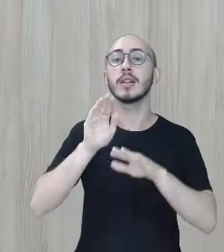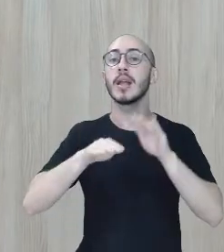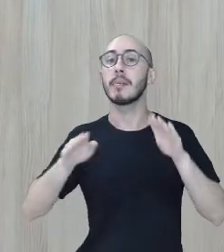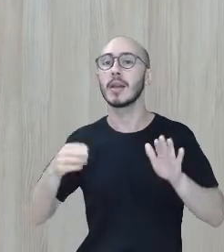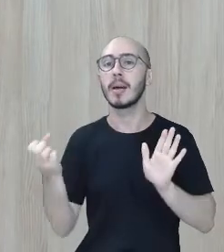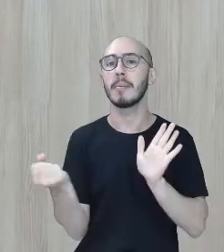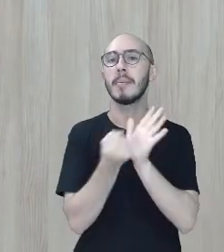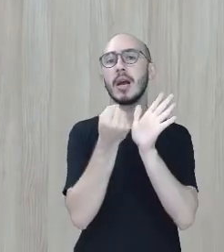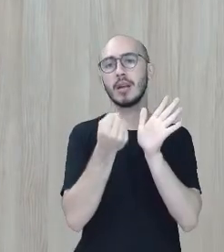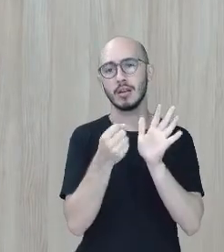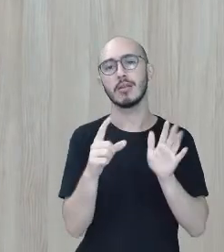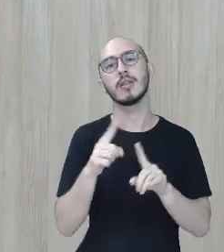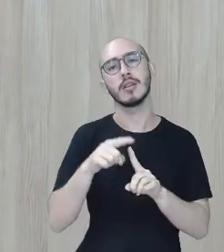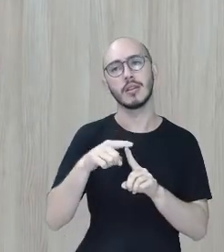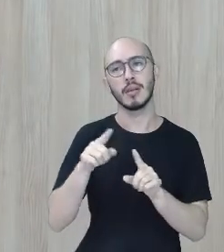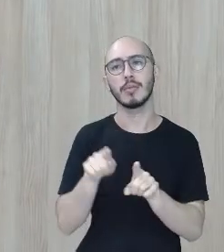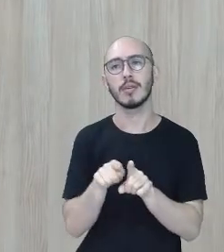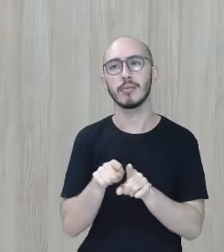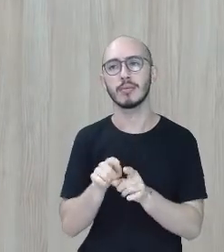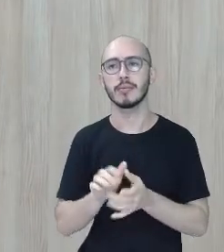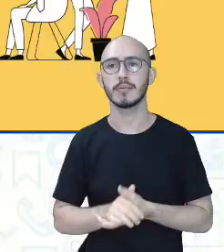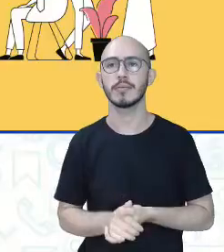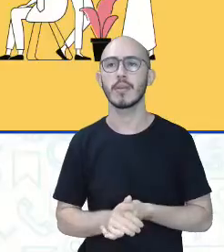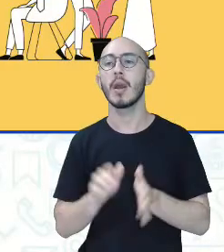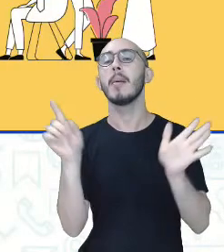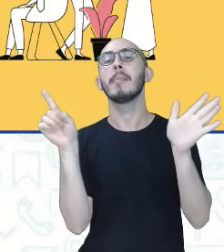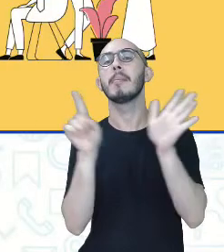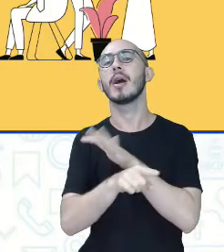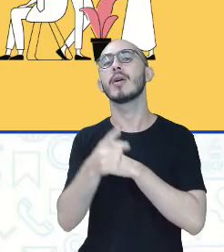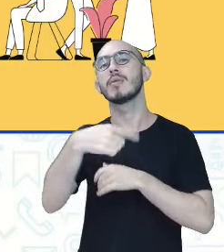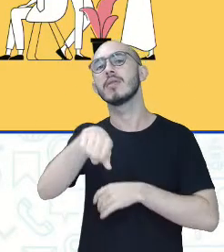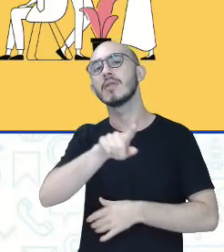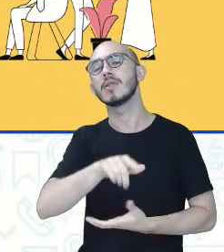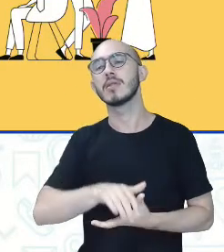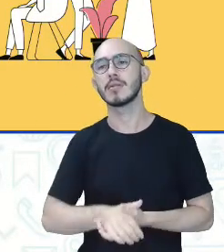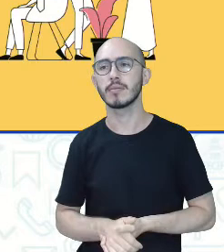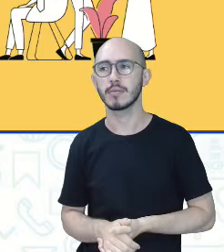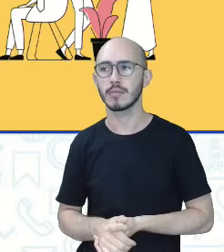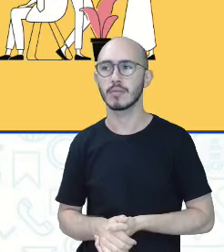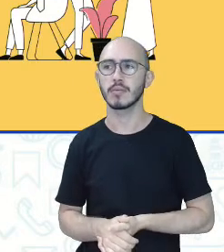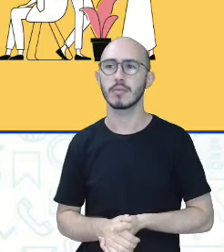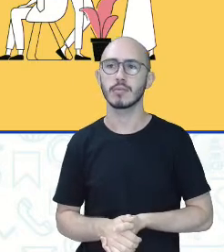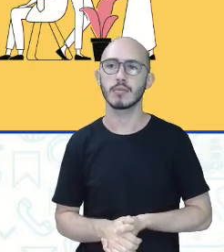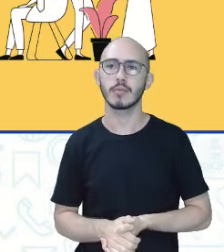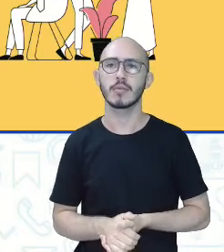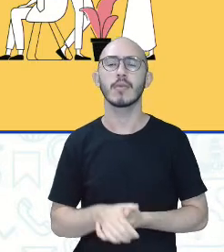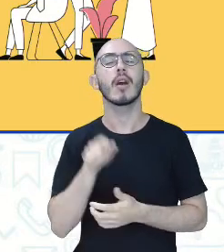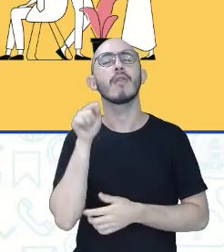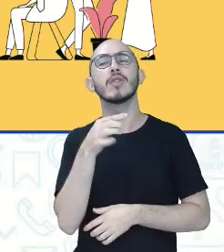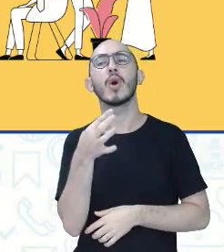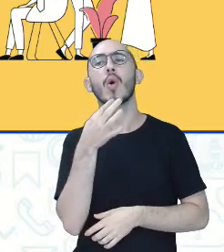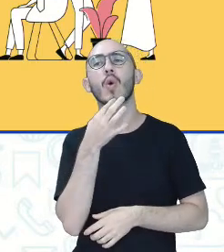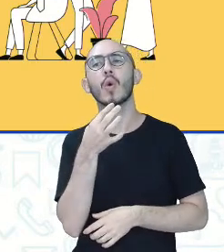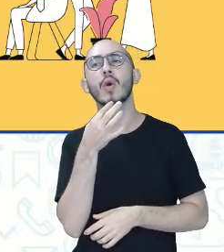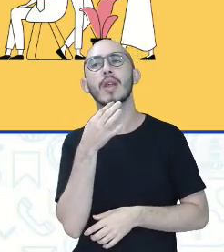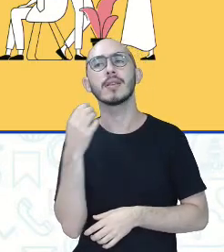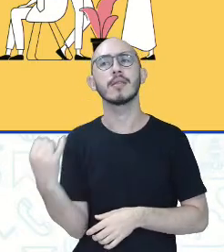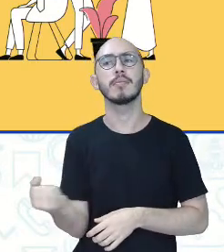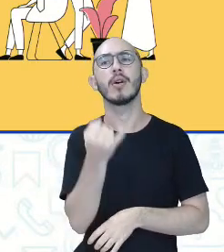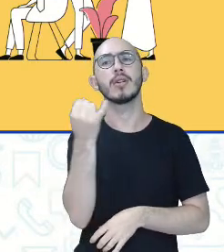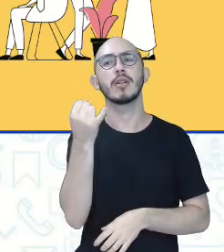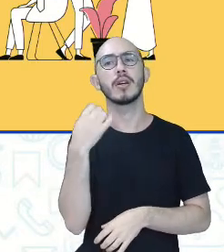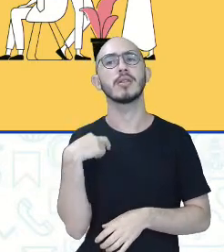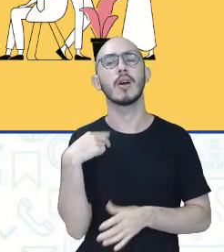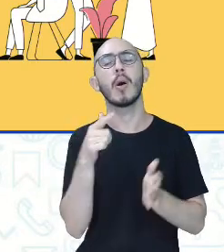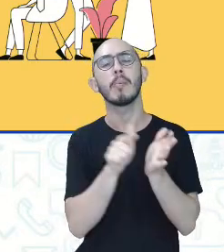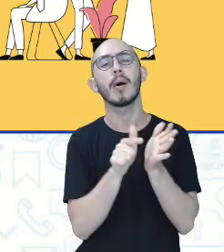para poder você comprar. E também eu tenho uma perguntinha para vocês. Se vocês tinham conhecimento da importância